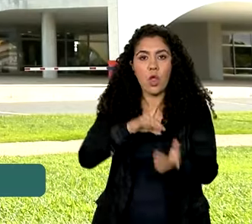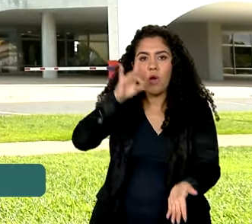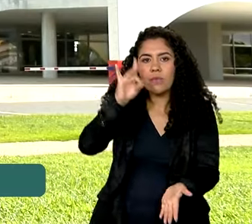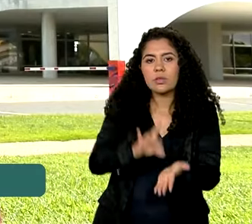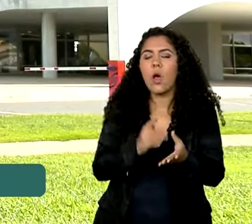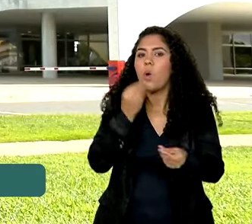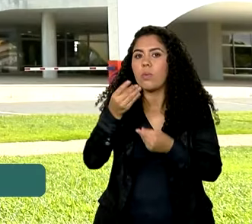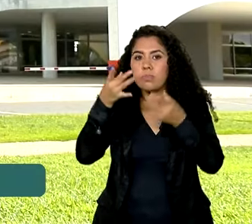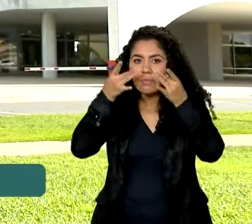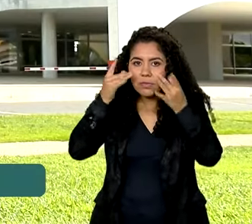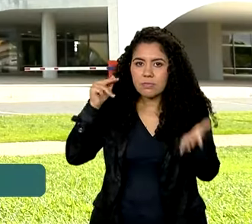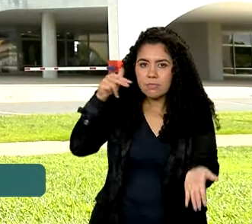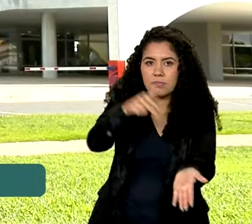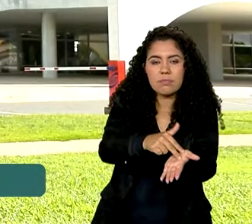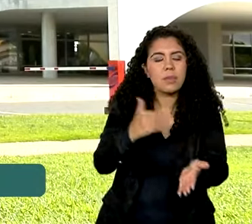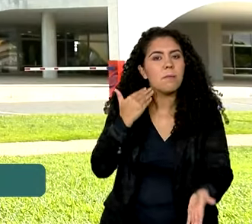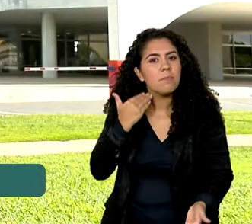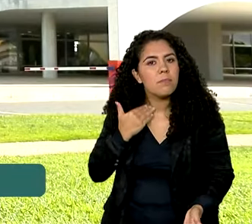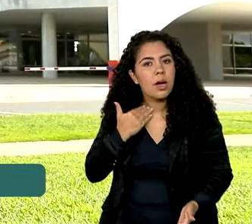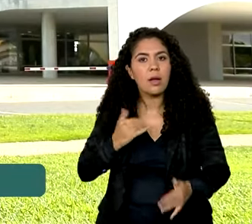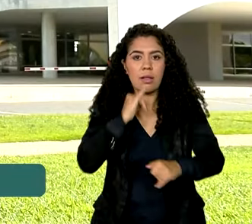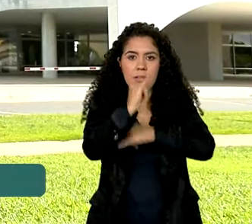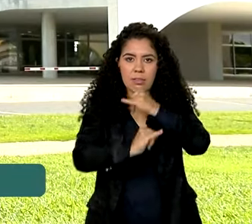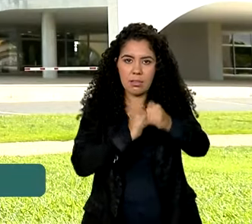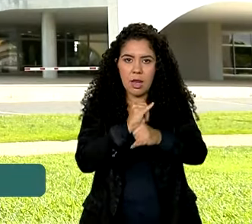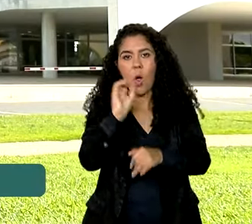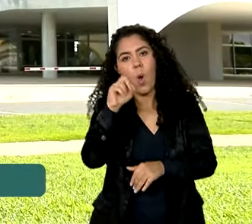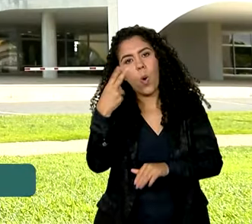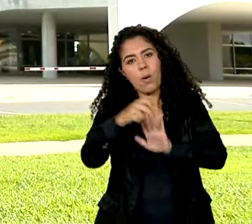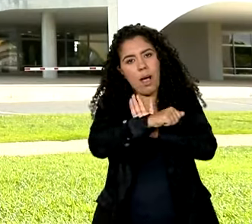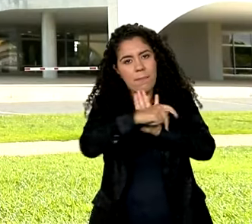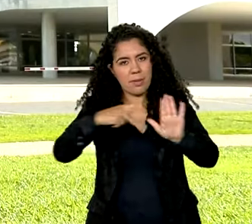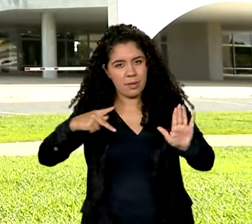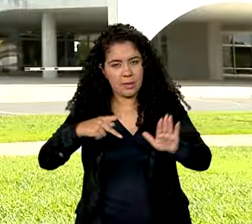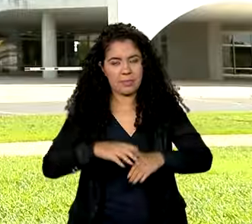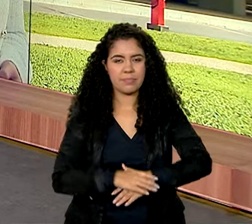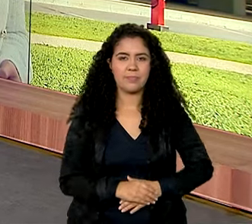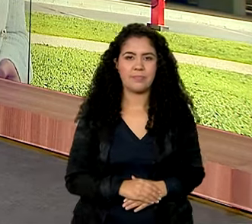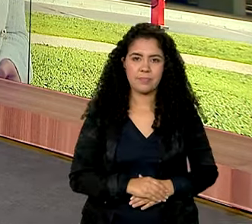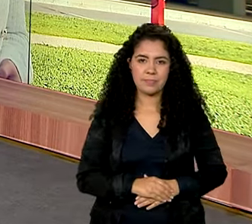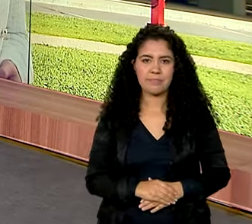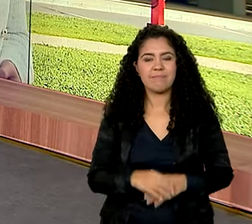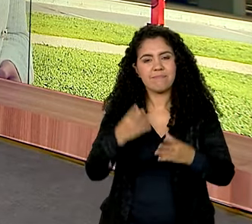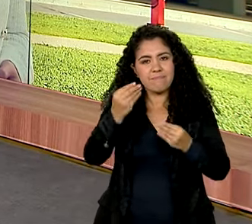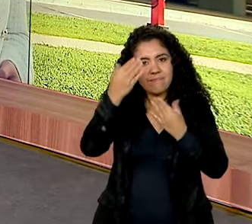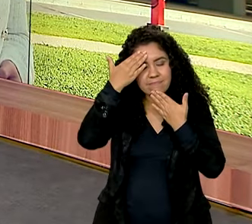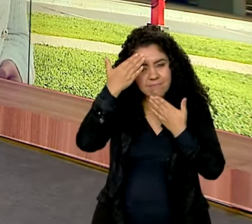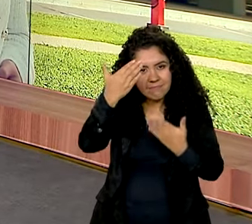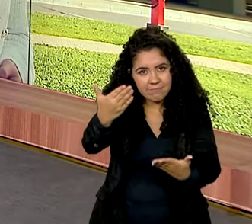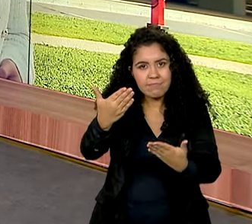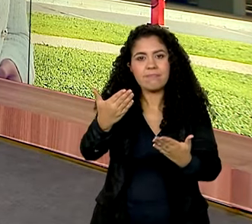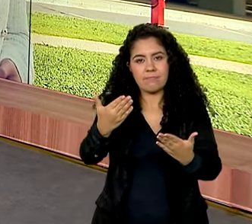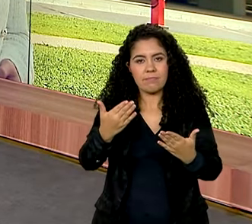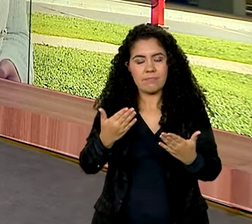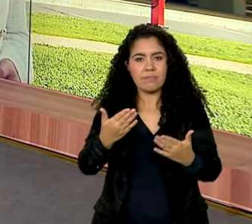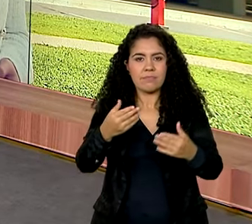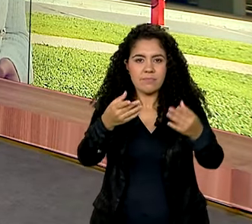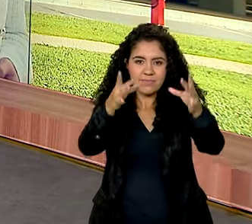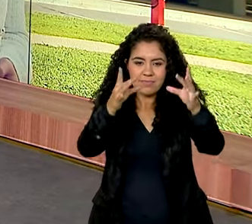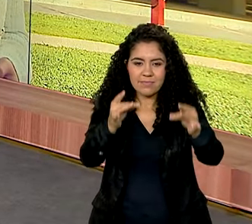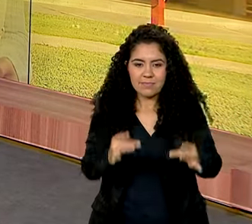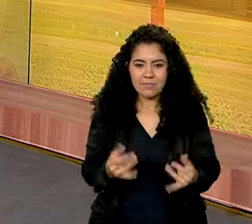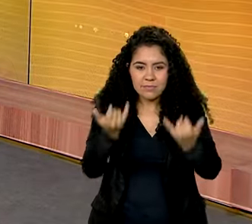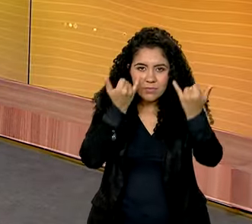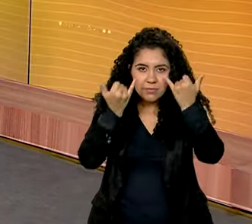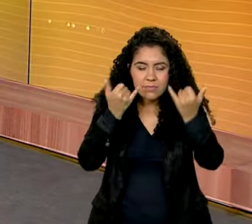nas agências, pela internet ou nos aplicativos. Vanessa? Ok, Jéssica, obrigada mais uma vez. Bom trabalho para você